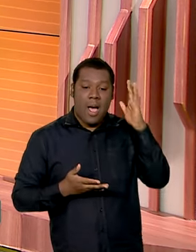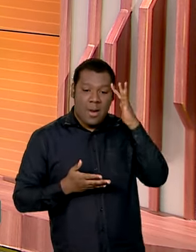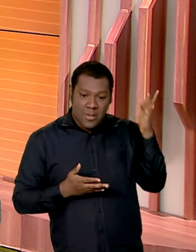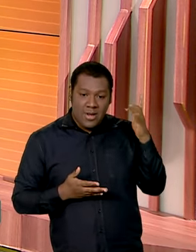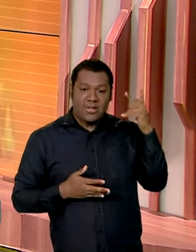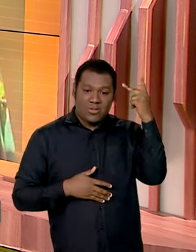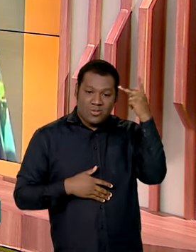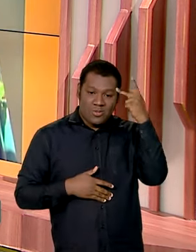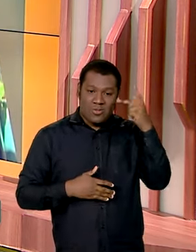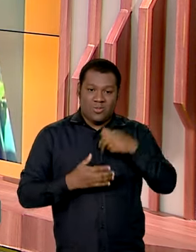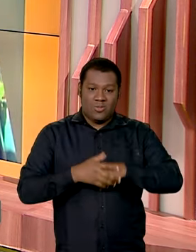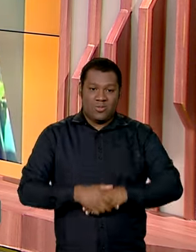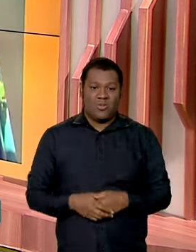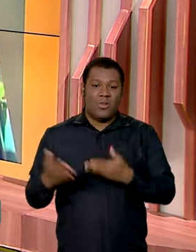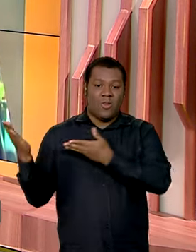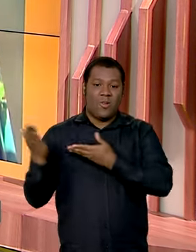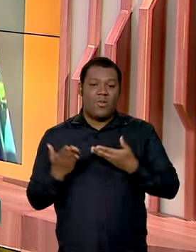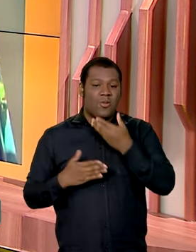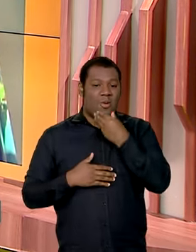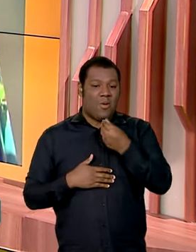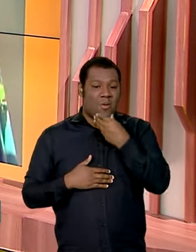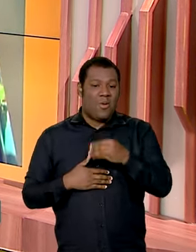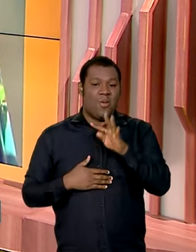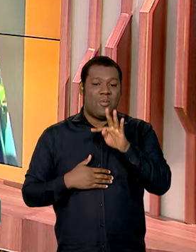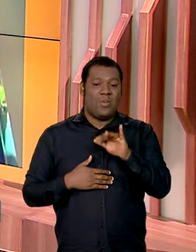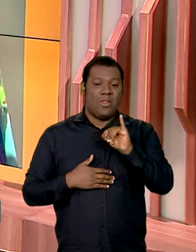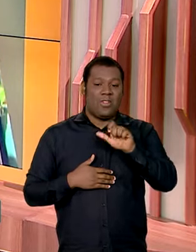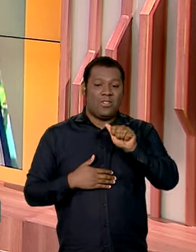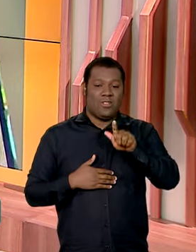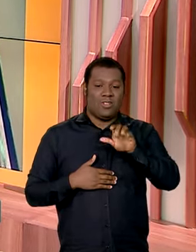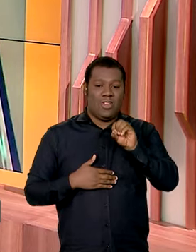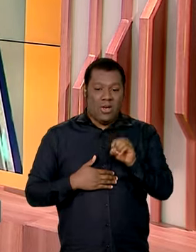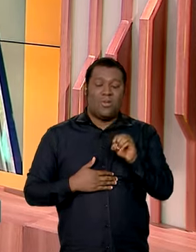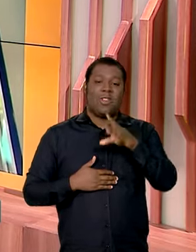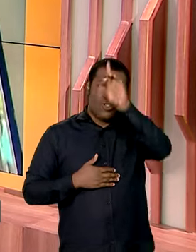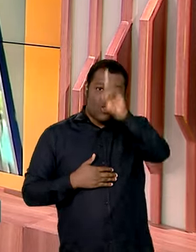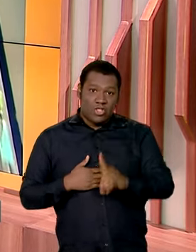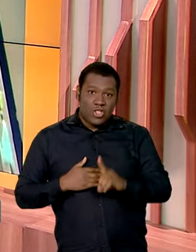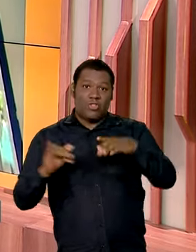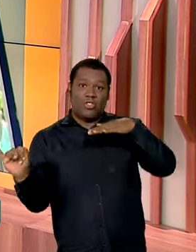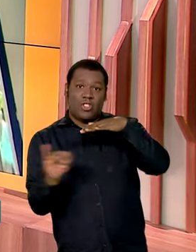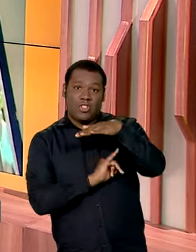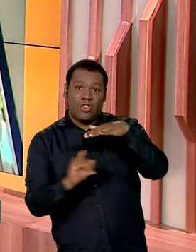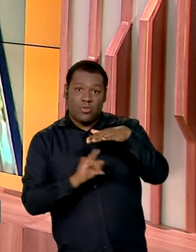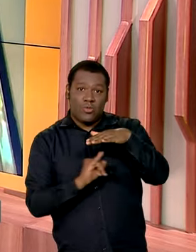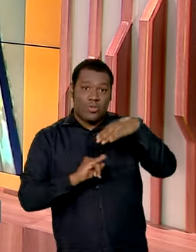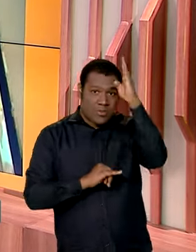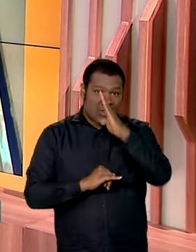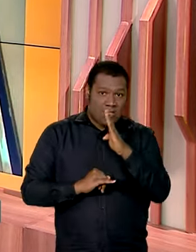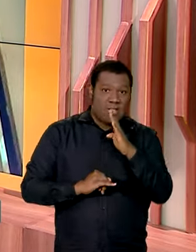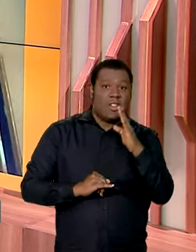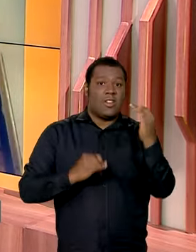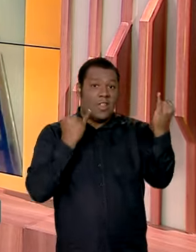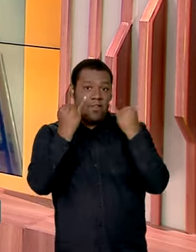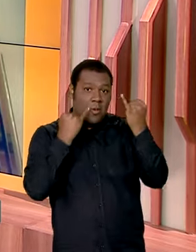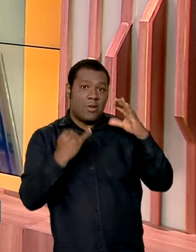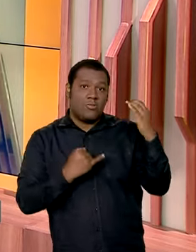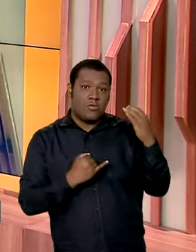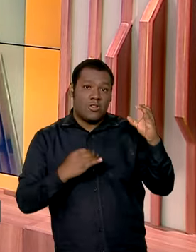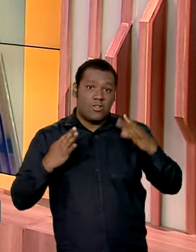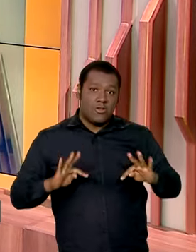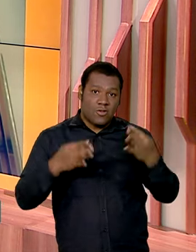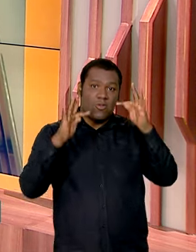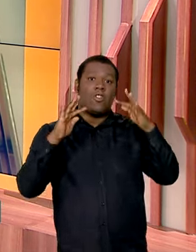gente sobre isso é Thiago Braga, ele que é diretor do Instituto Brasileiro de Informação em Ciência e Tecnologia, um